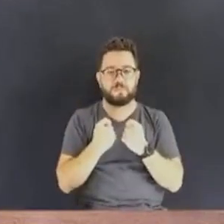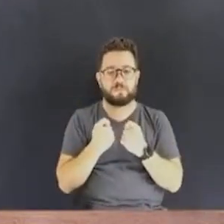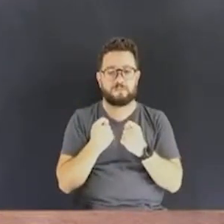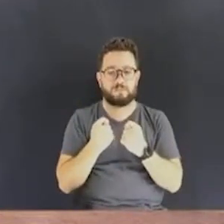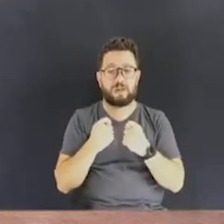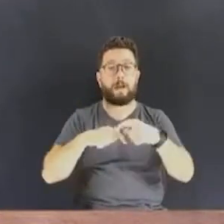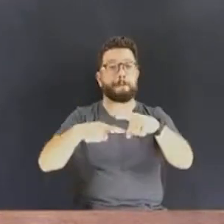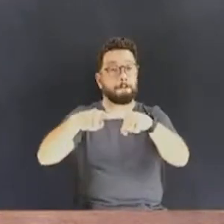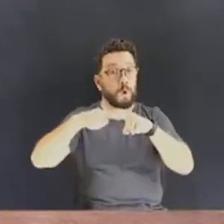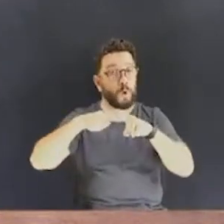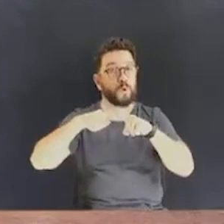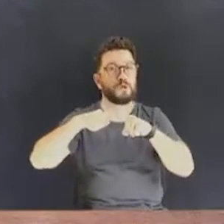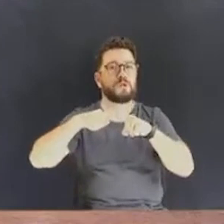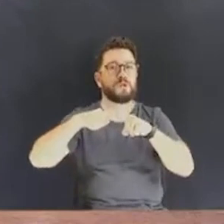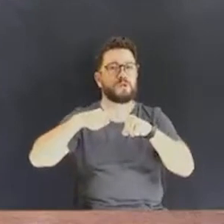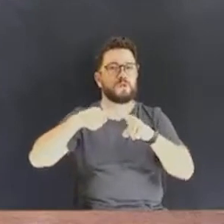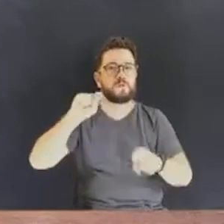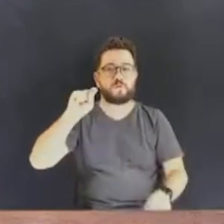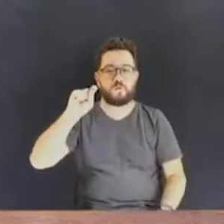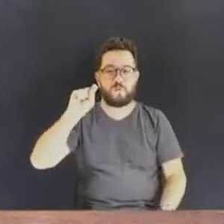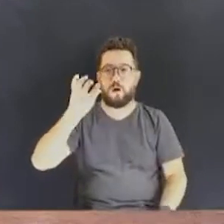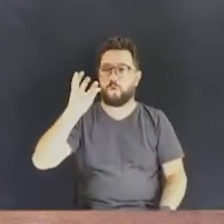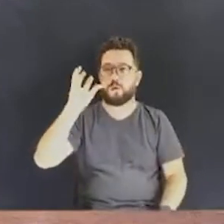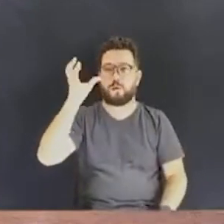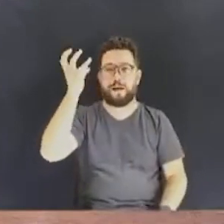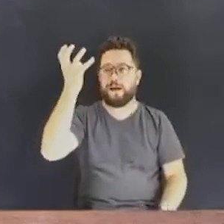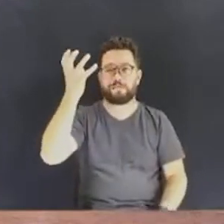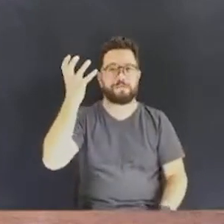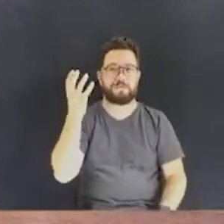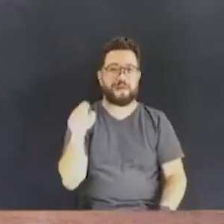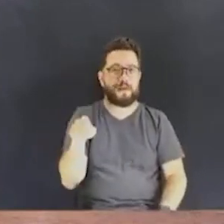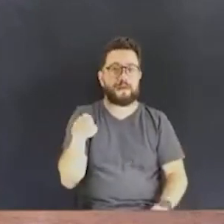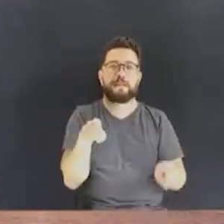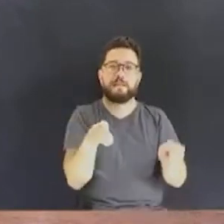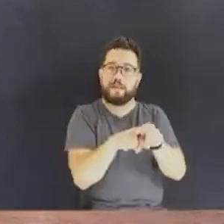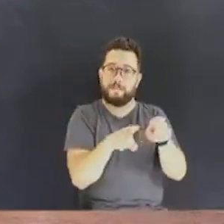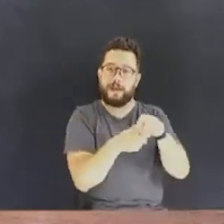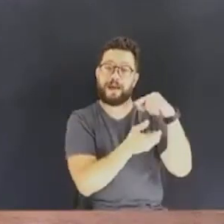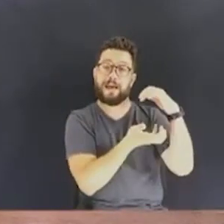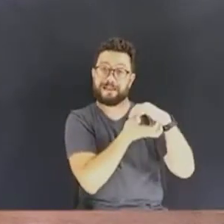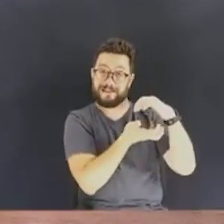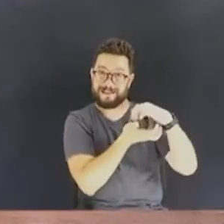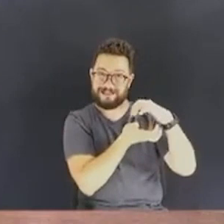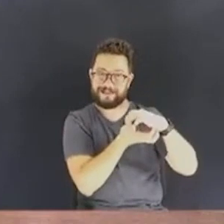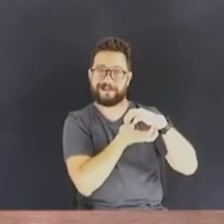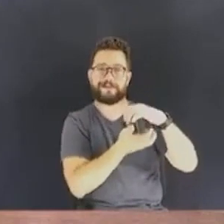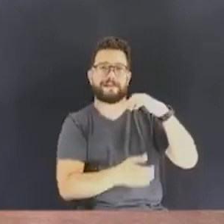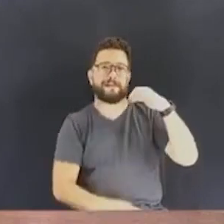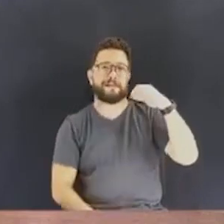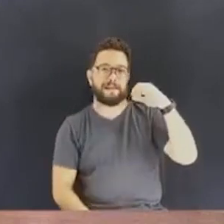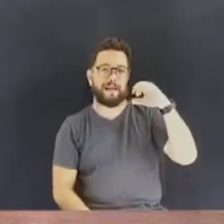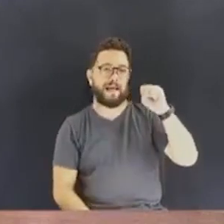aliado a isso, ao desaquecimento, houve uma decisão do STF e STJ muito importante que limitou o valor